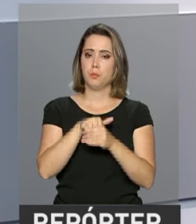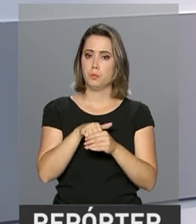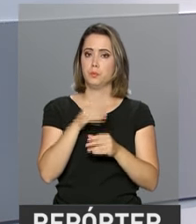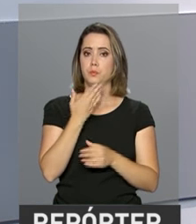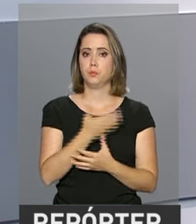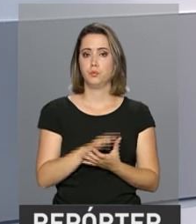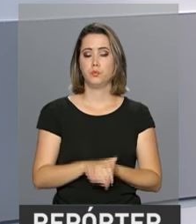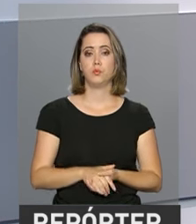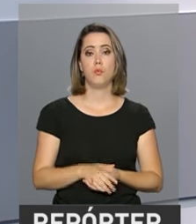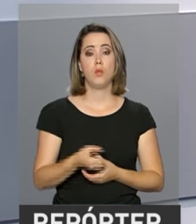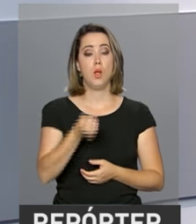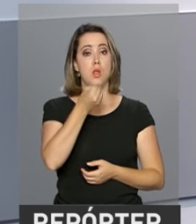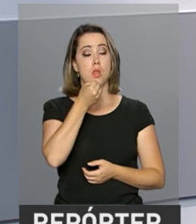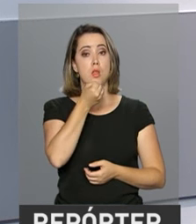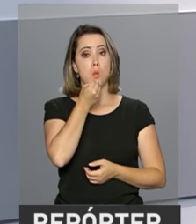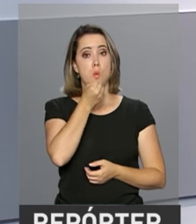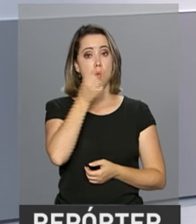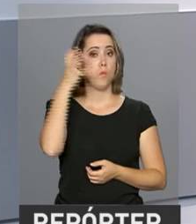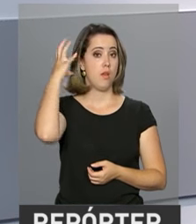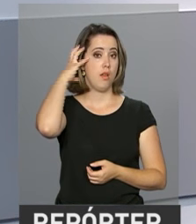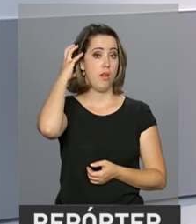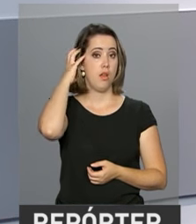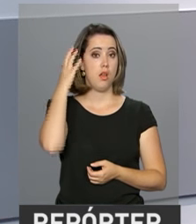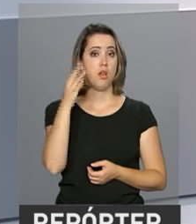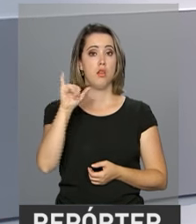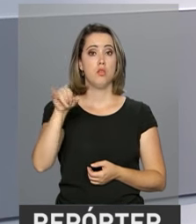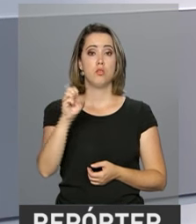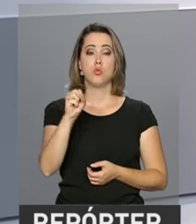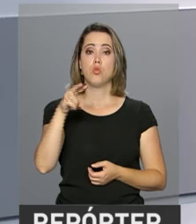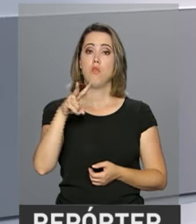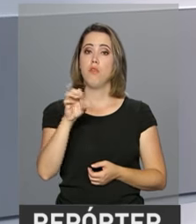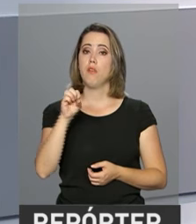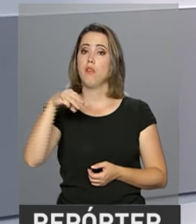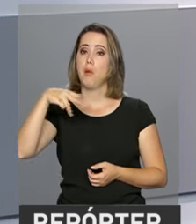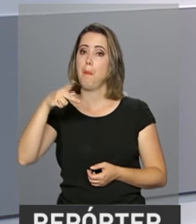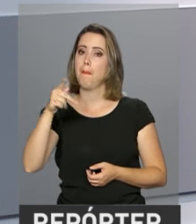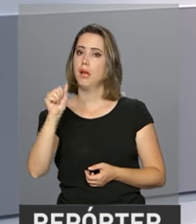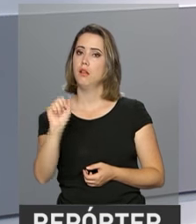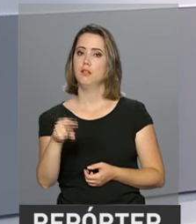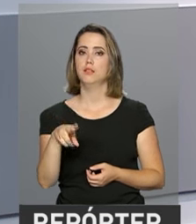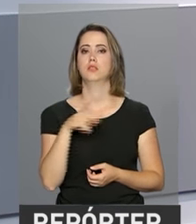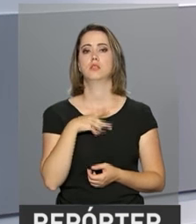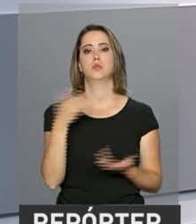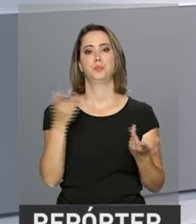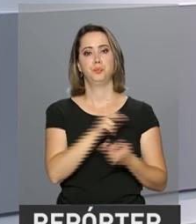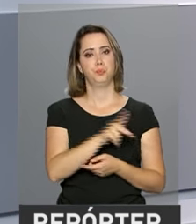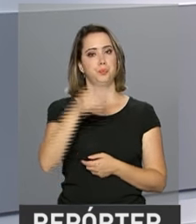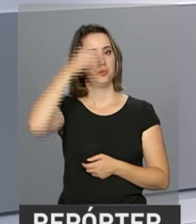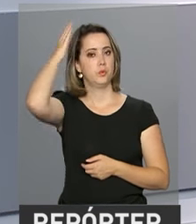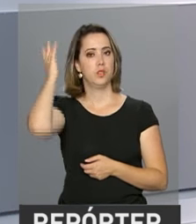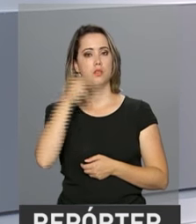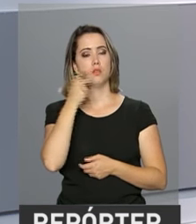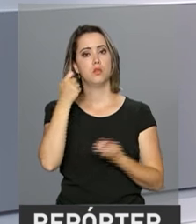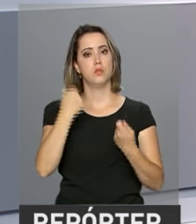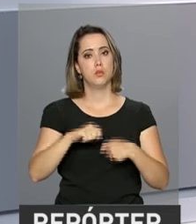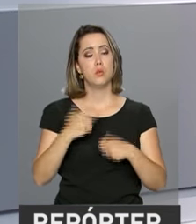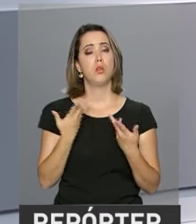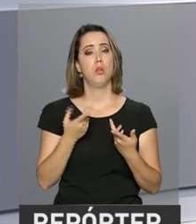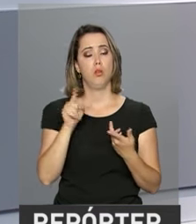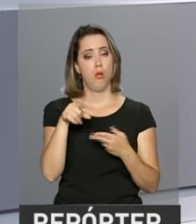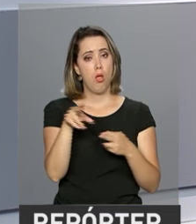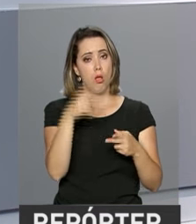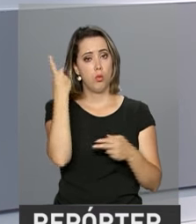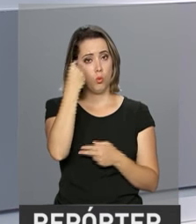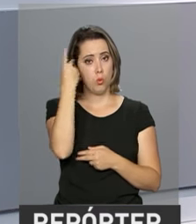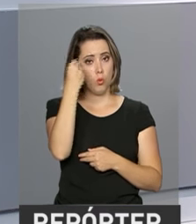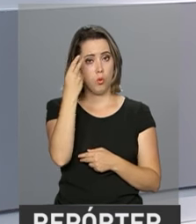numa entrevista à Rádio Jovem Pan, hoje pela manhã, o presidente Michel Temer disse que faz parte do jogo democrático negociar